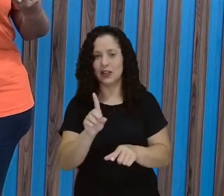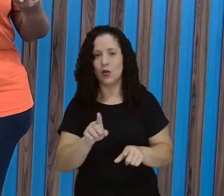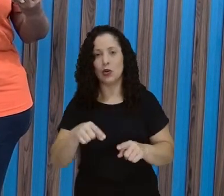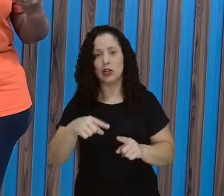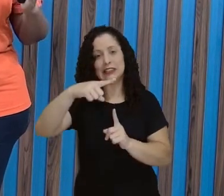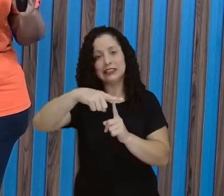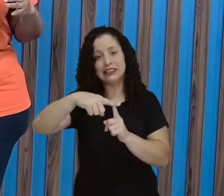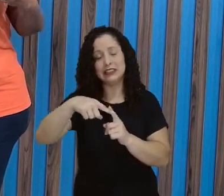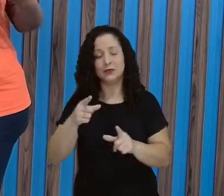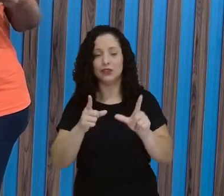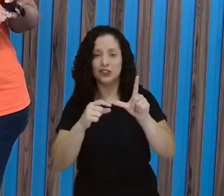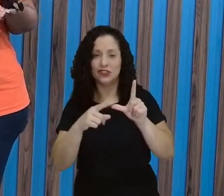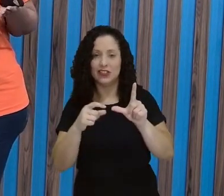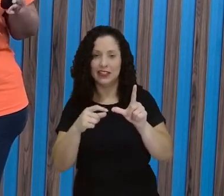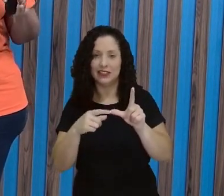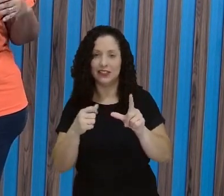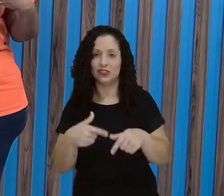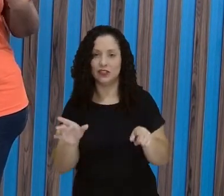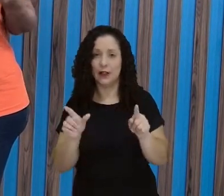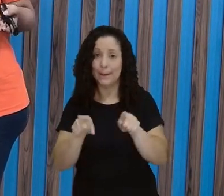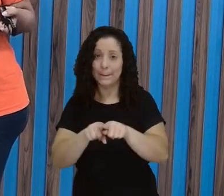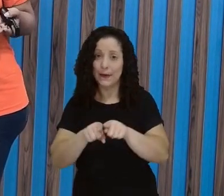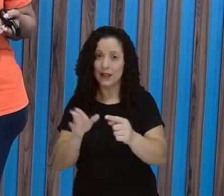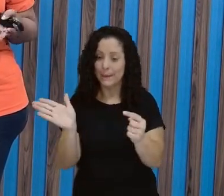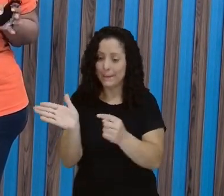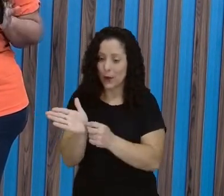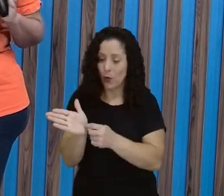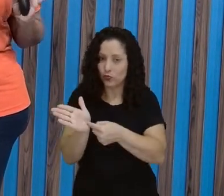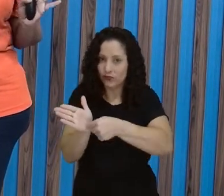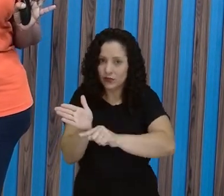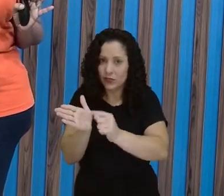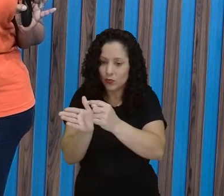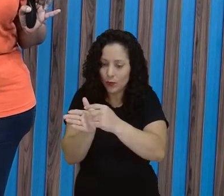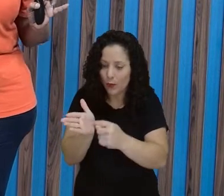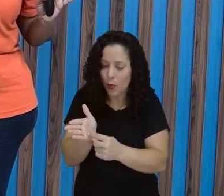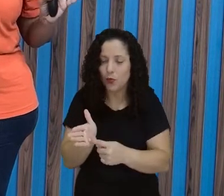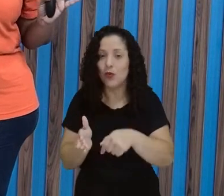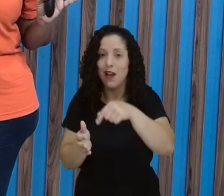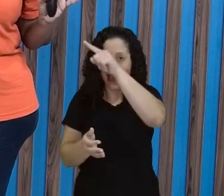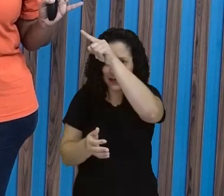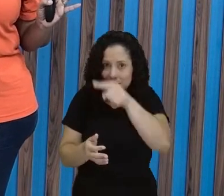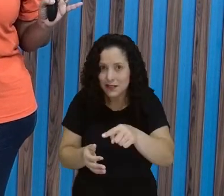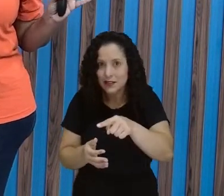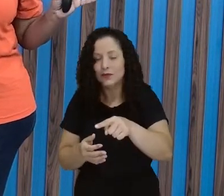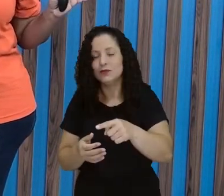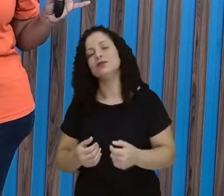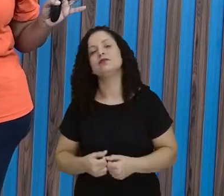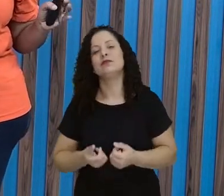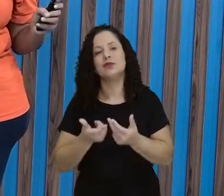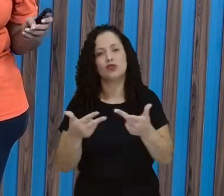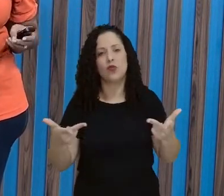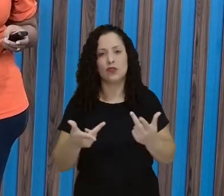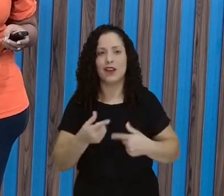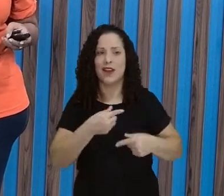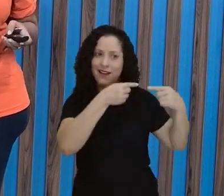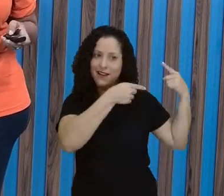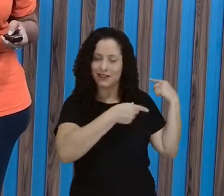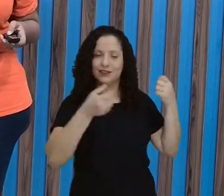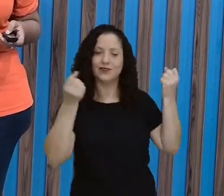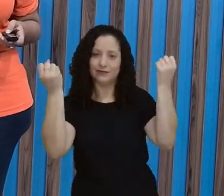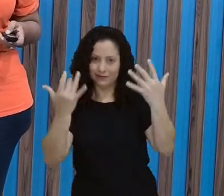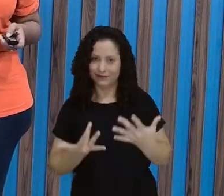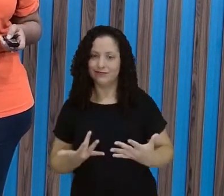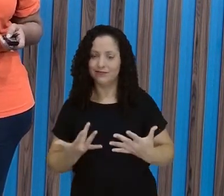das letras, na pontuação, nos acentos, tudo isso. Não foi? No comecinho da aula não teve a